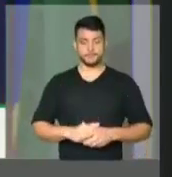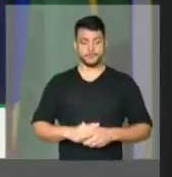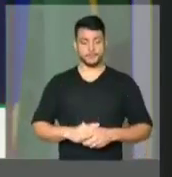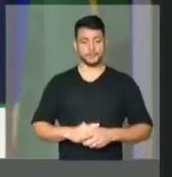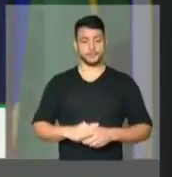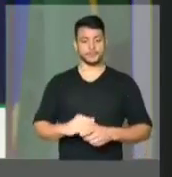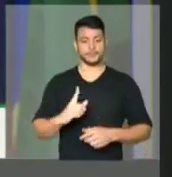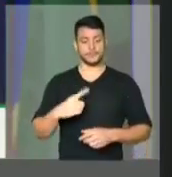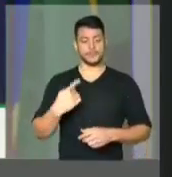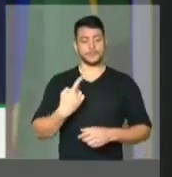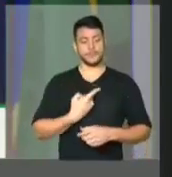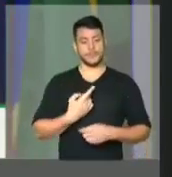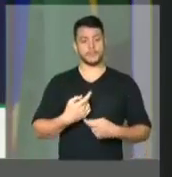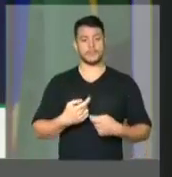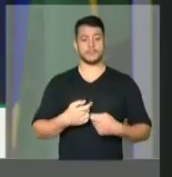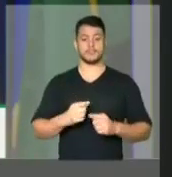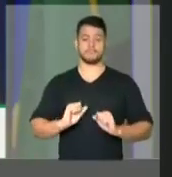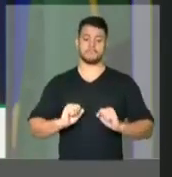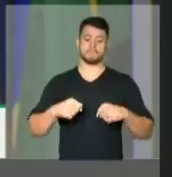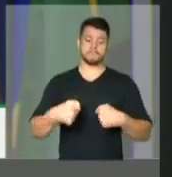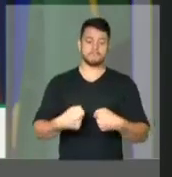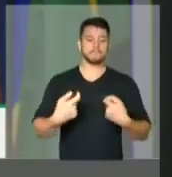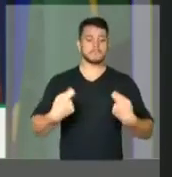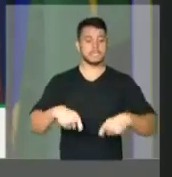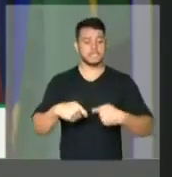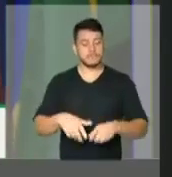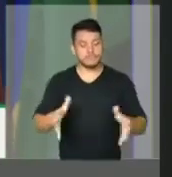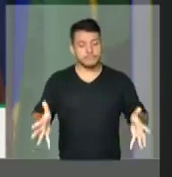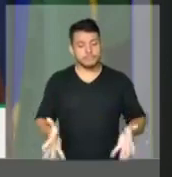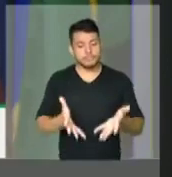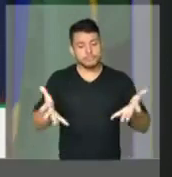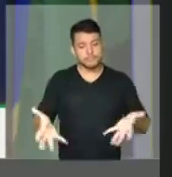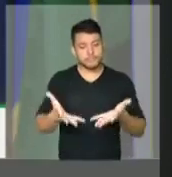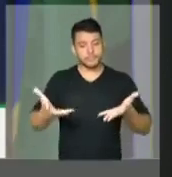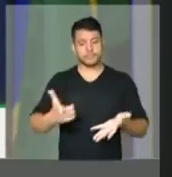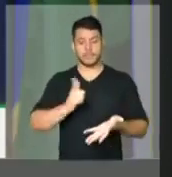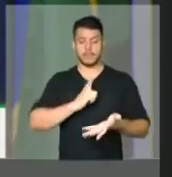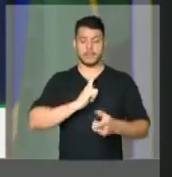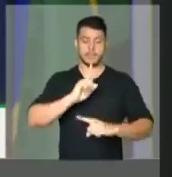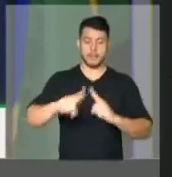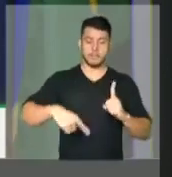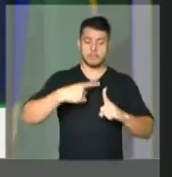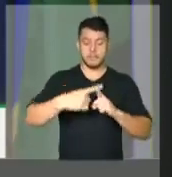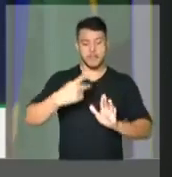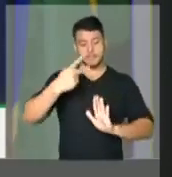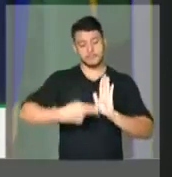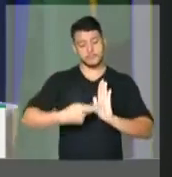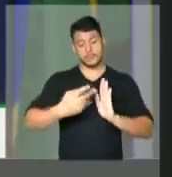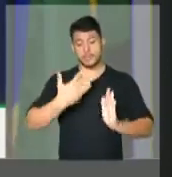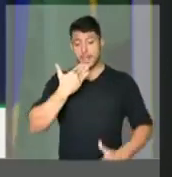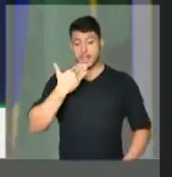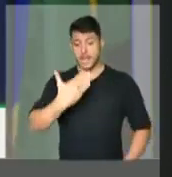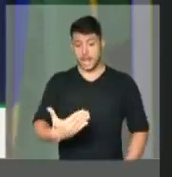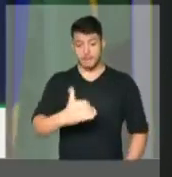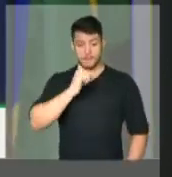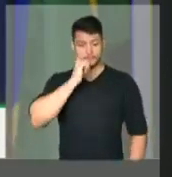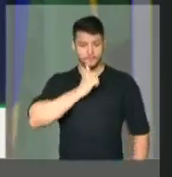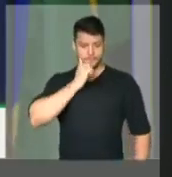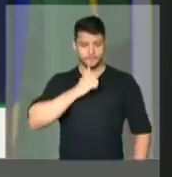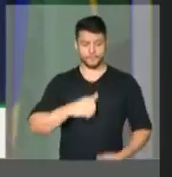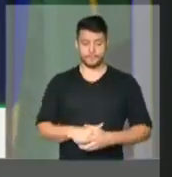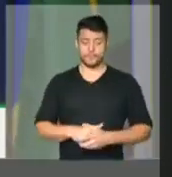nossa luta deve ser fomentar essas políticas para que tragam qualidade de vida às mulheres. E aqui eu